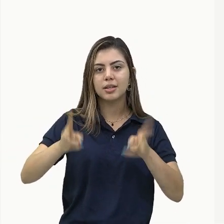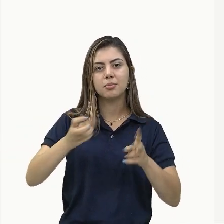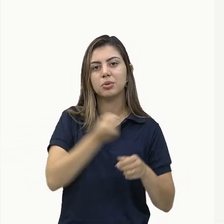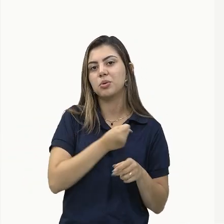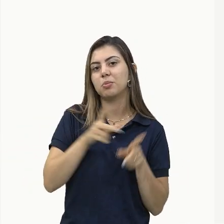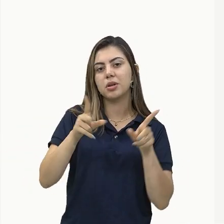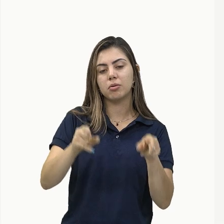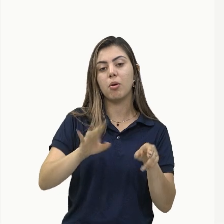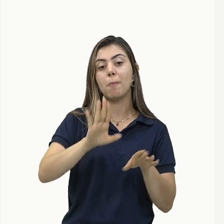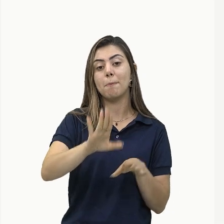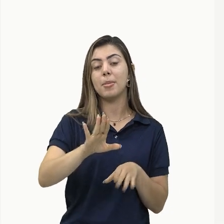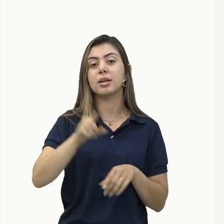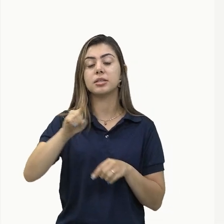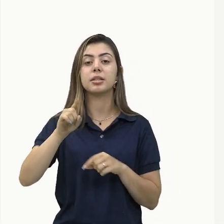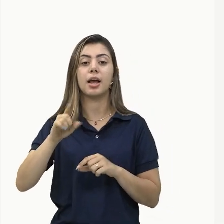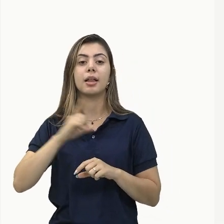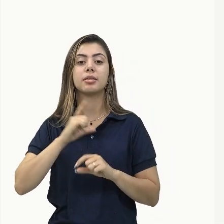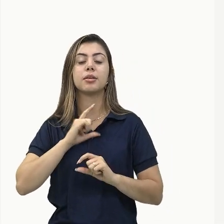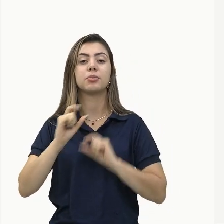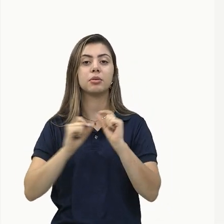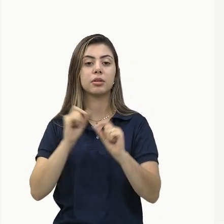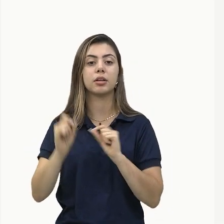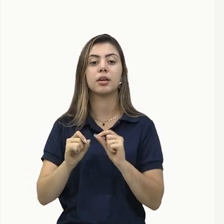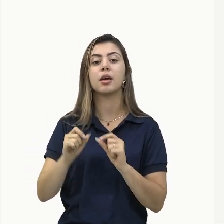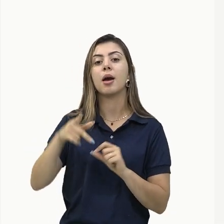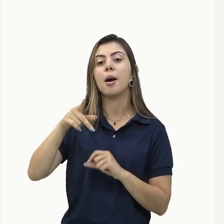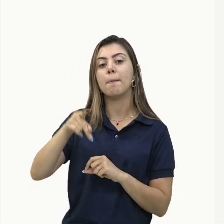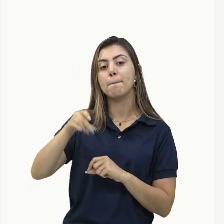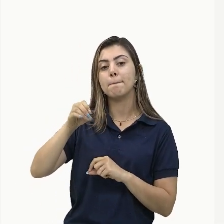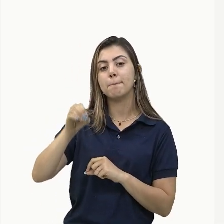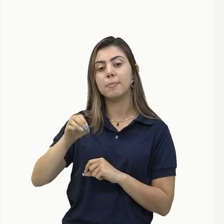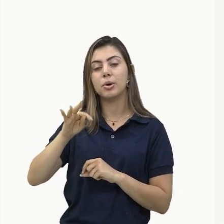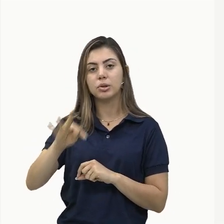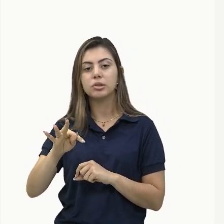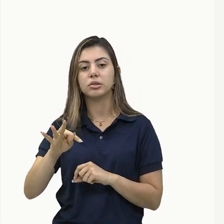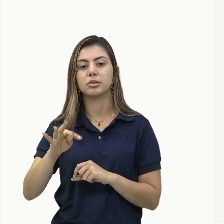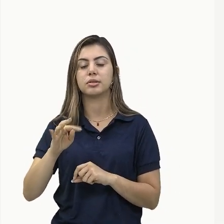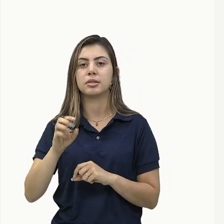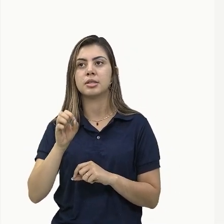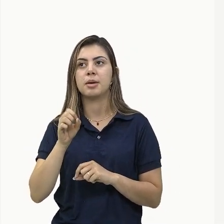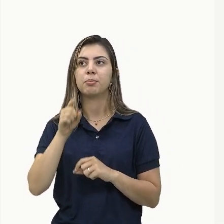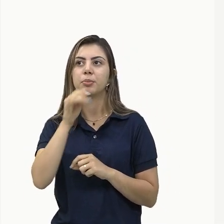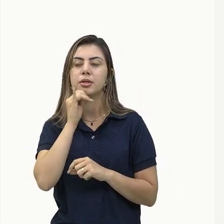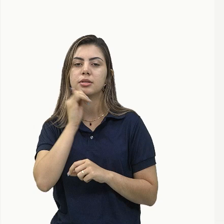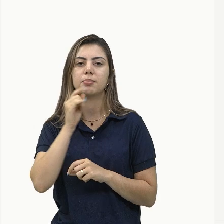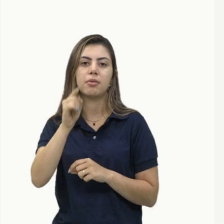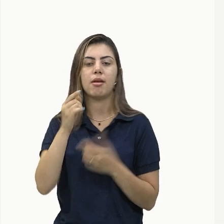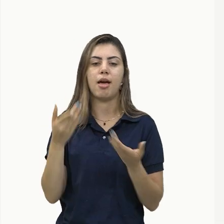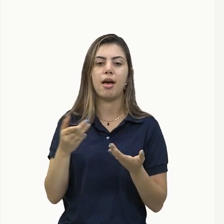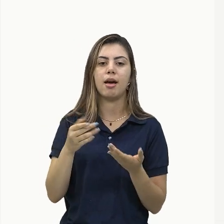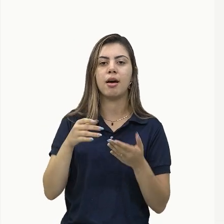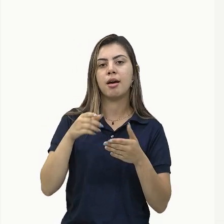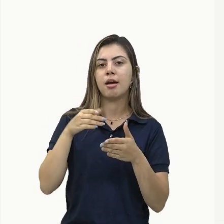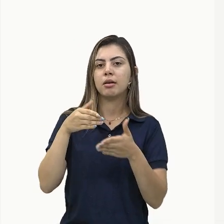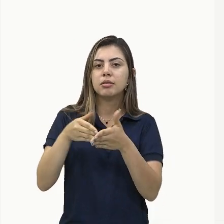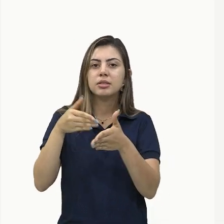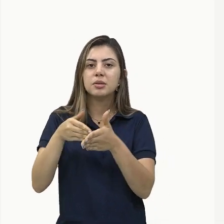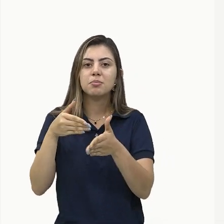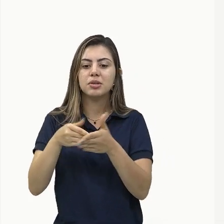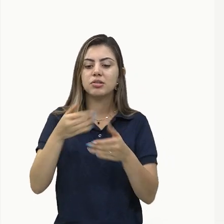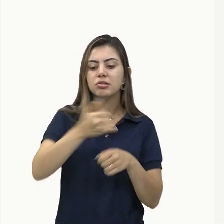diferentes. As potências dissipadas só serão iguais se eu tiver resistências iguais associadas no circuito. Aí eu vou